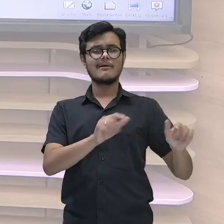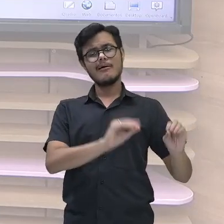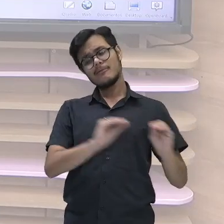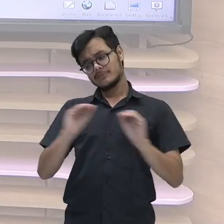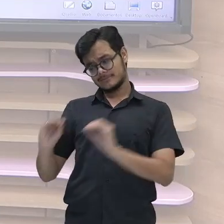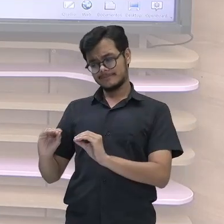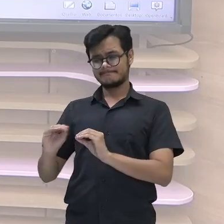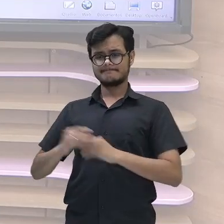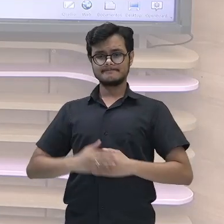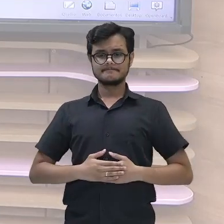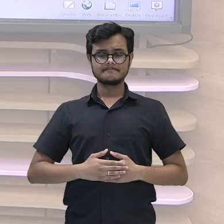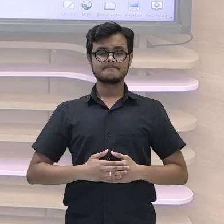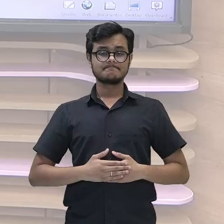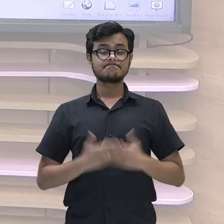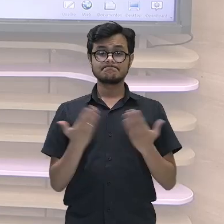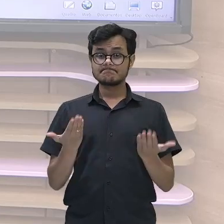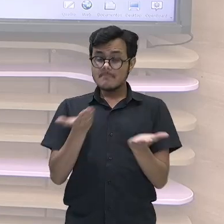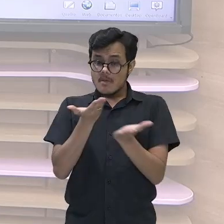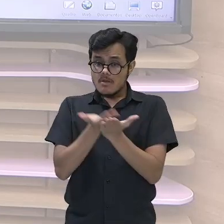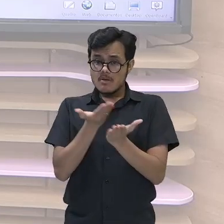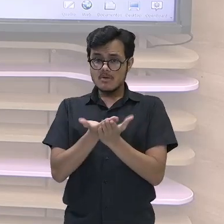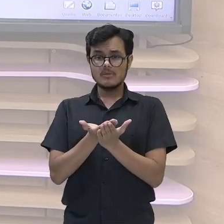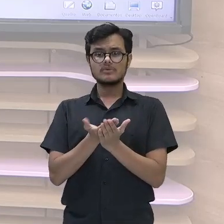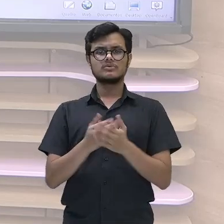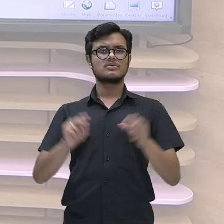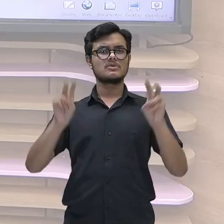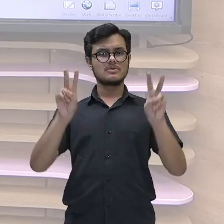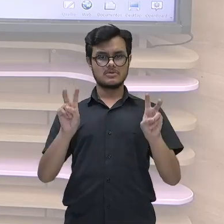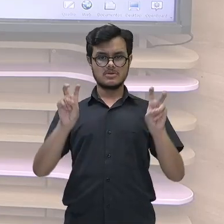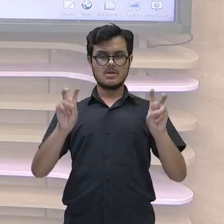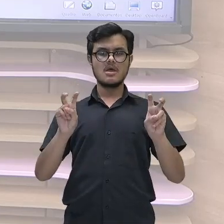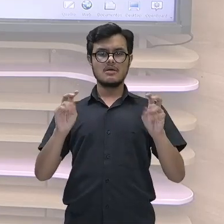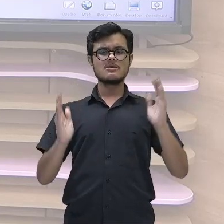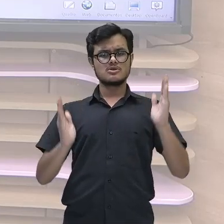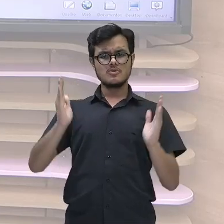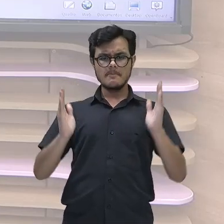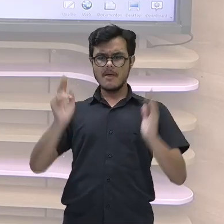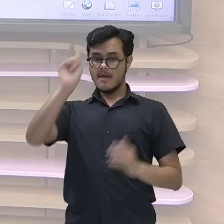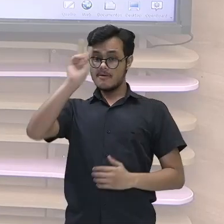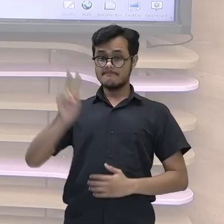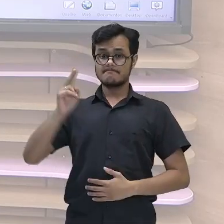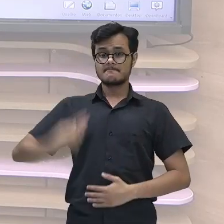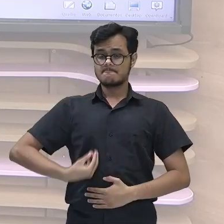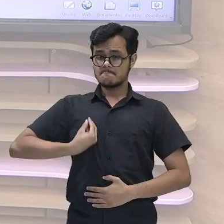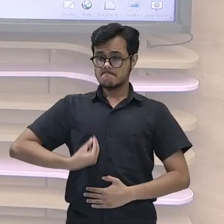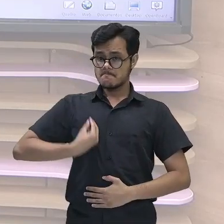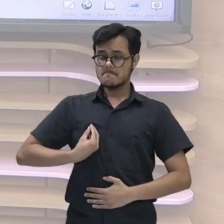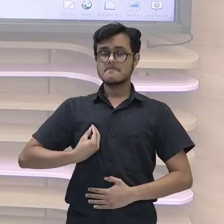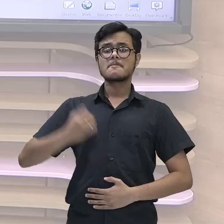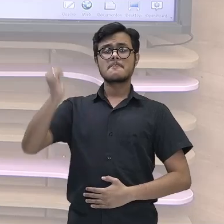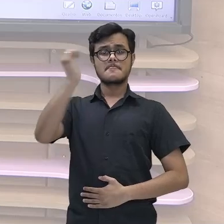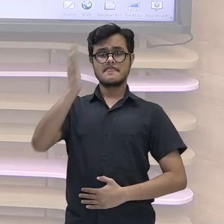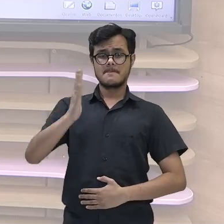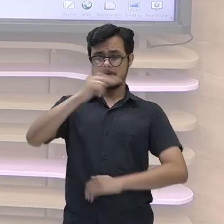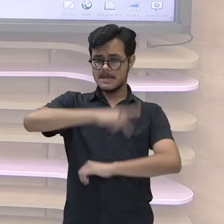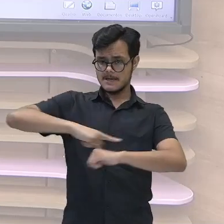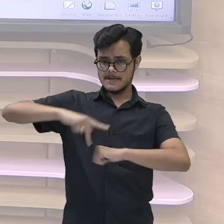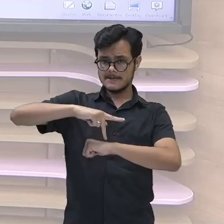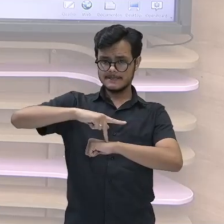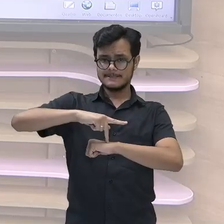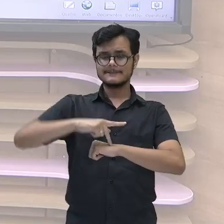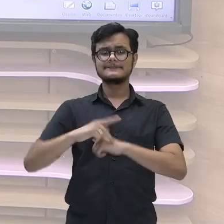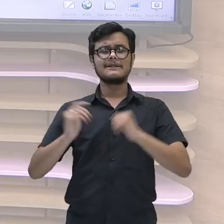vai observar isso dentro do cenário histórico aí do nosso país, a gente tem do período